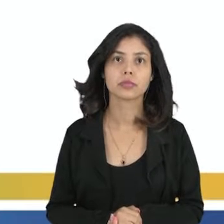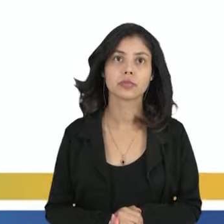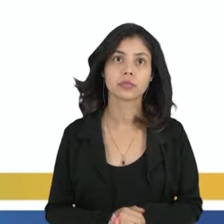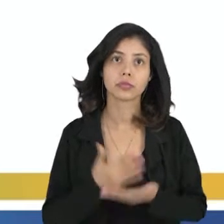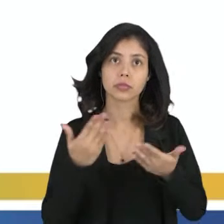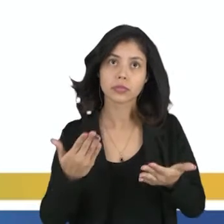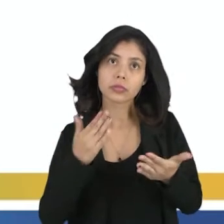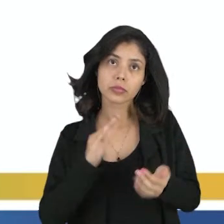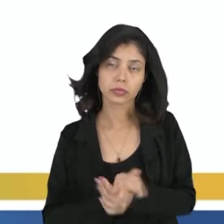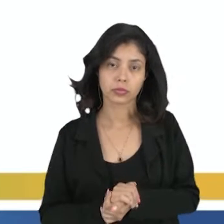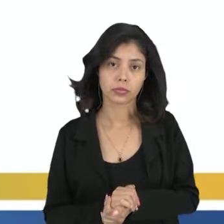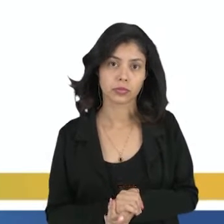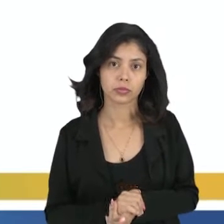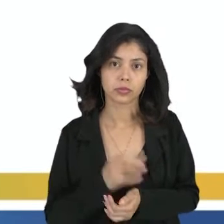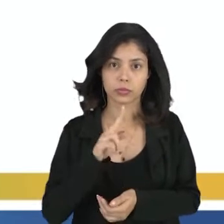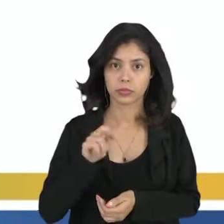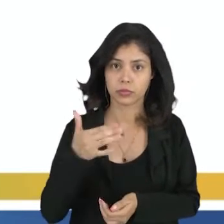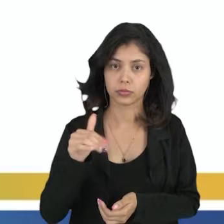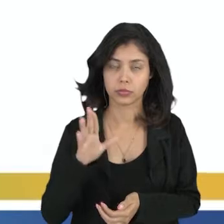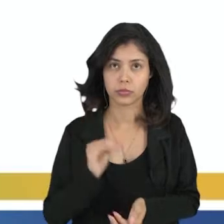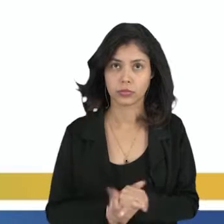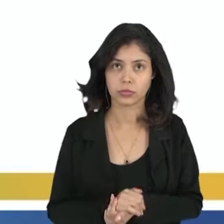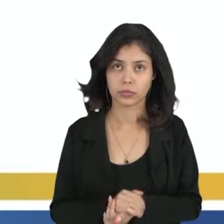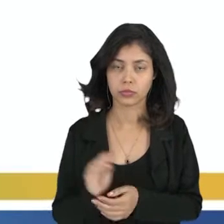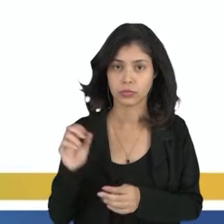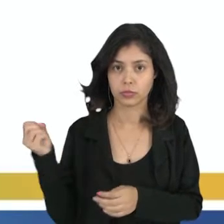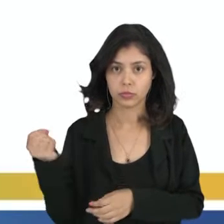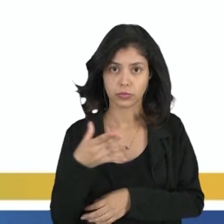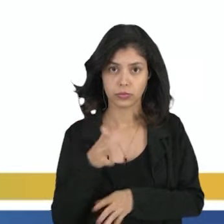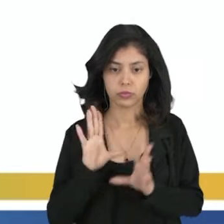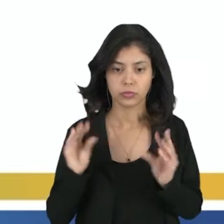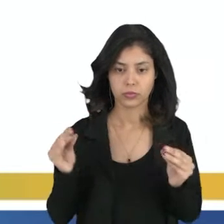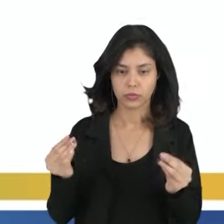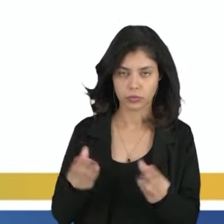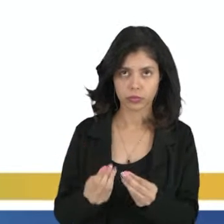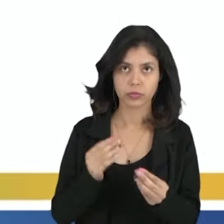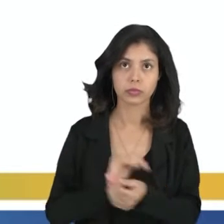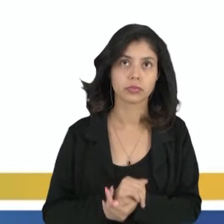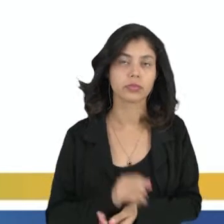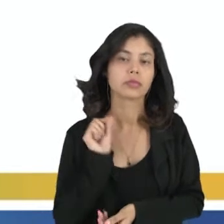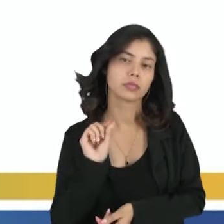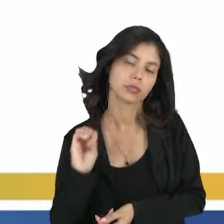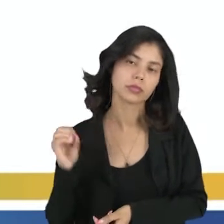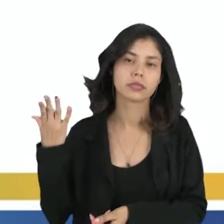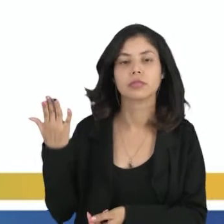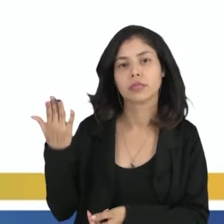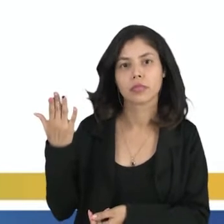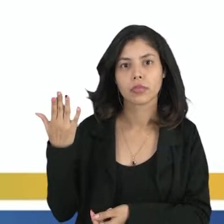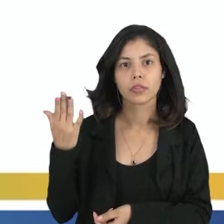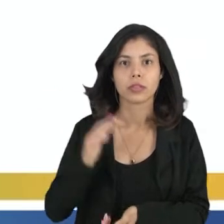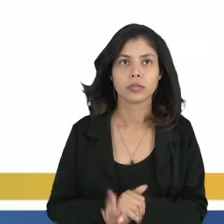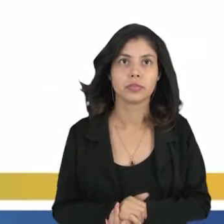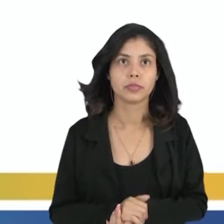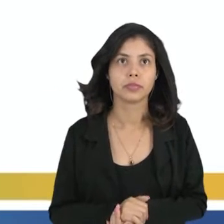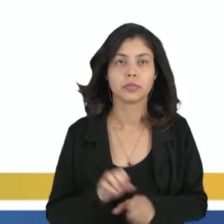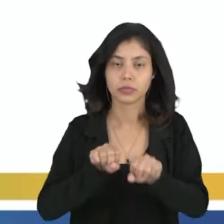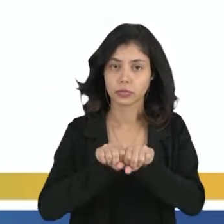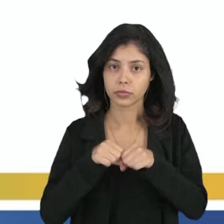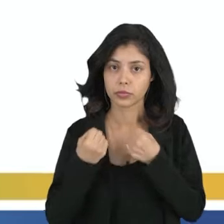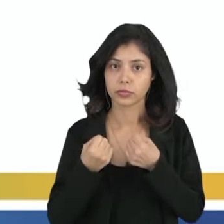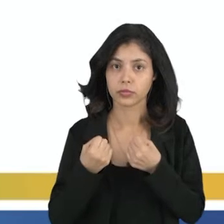que teve formação de novas substâncias. E para que isso acontecesse, teve quebra